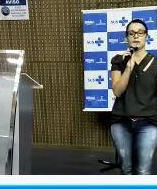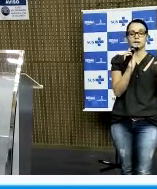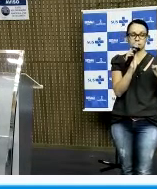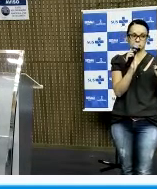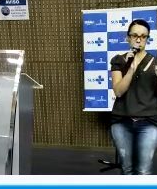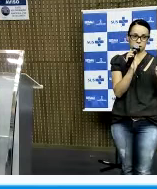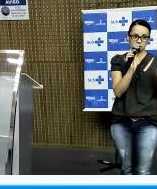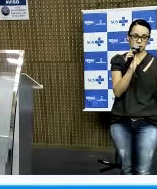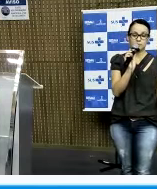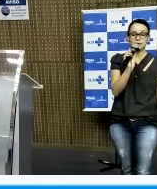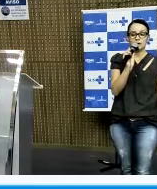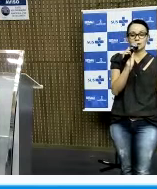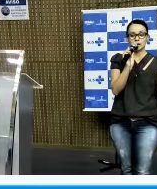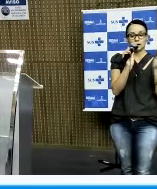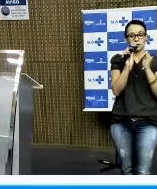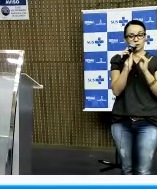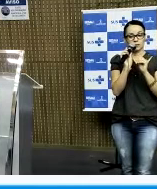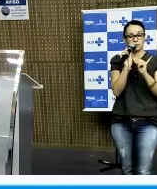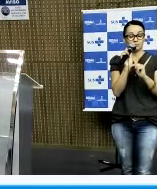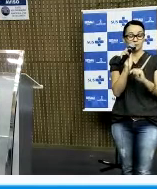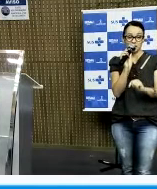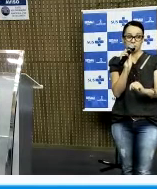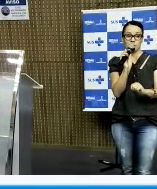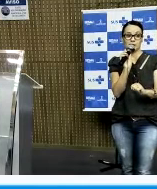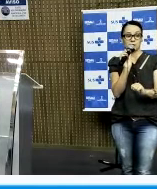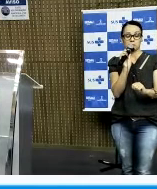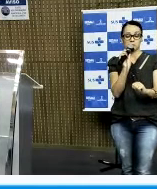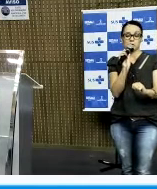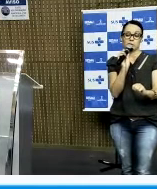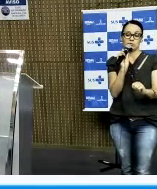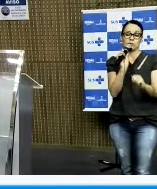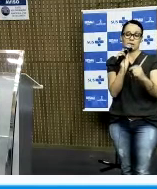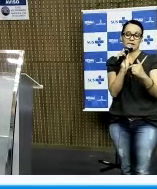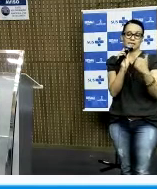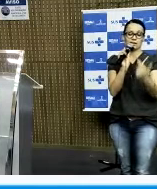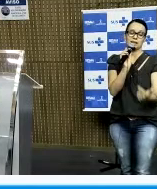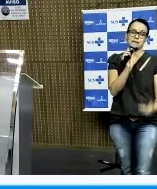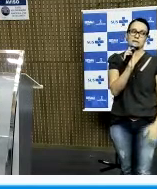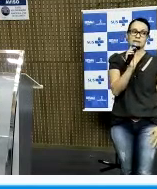63,4% em 2020 e agora, em primeiro semestre de 2021,